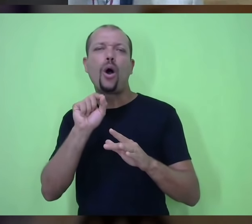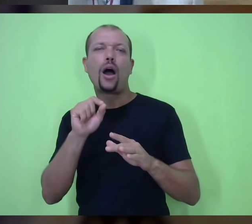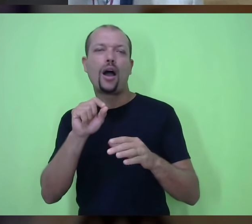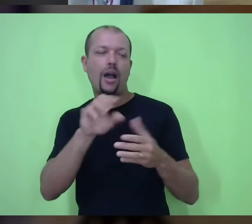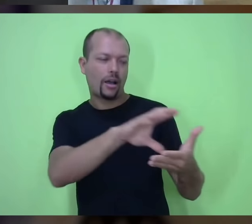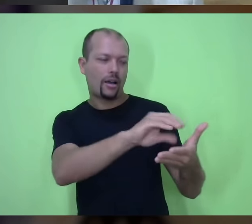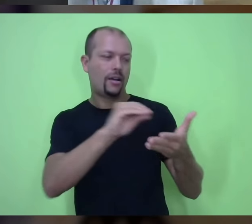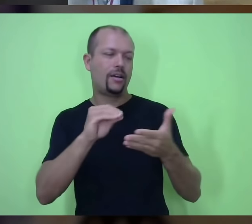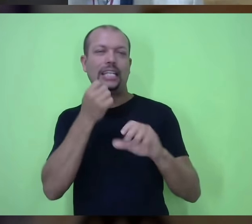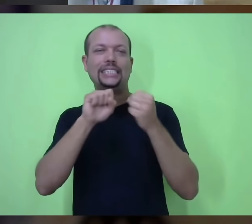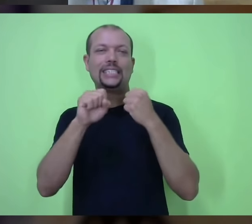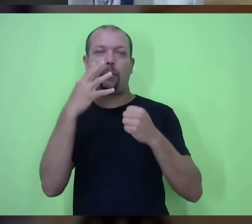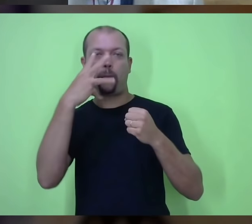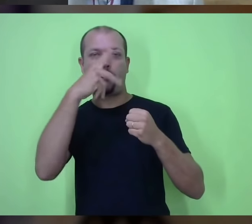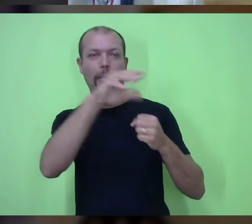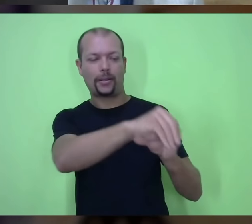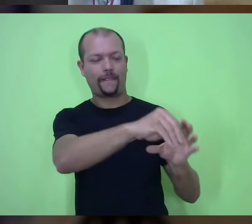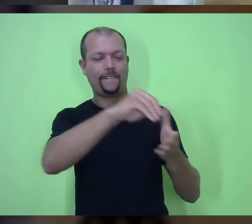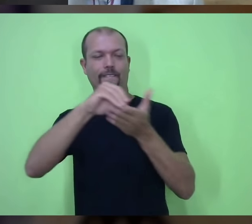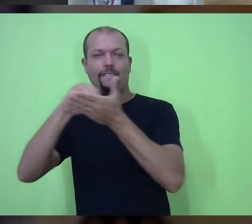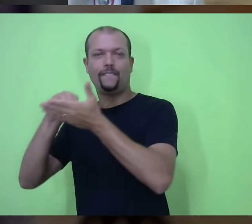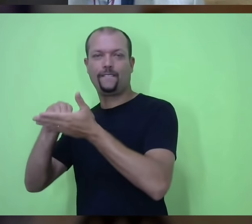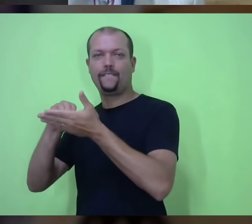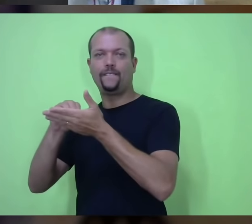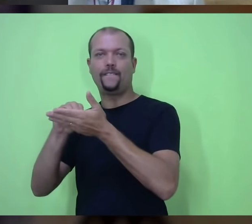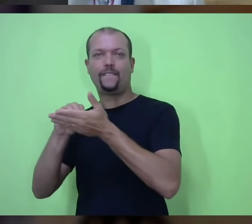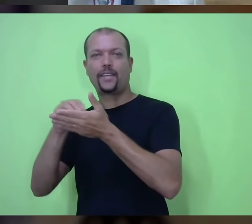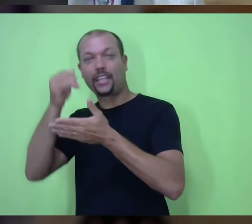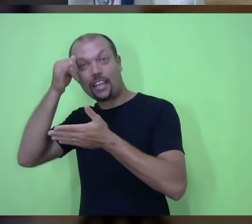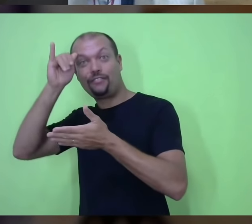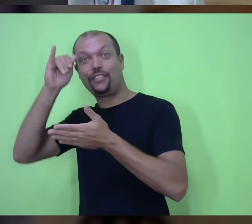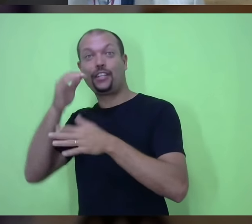parte bonita do Salmo, a parte que menos expressa sofrimento.